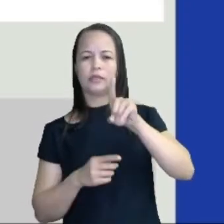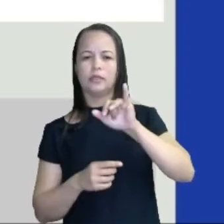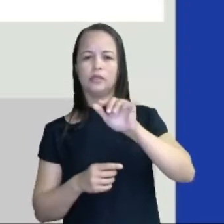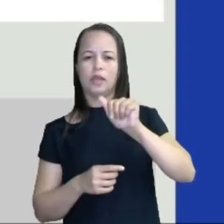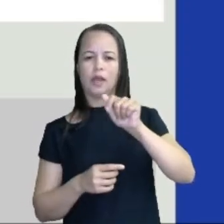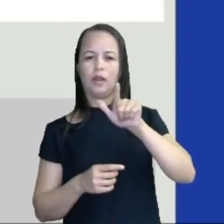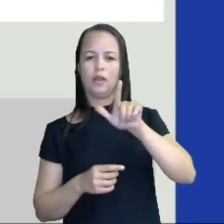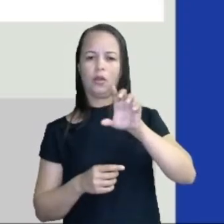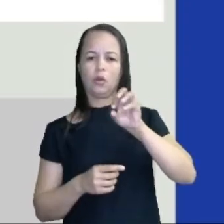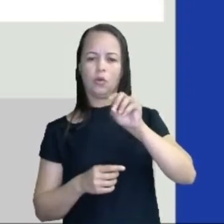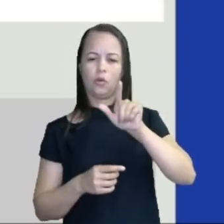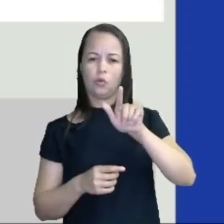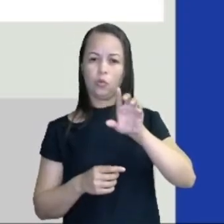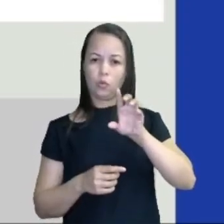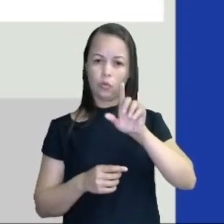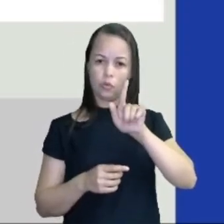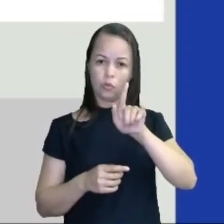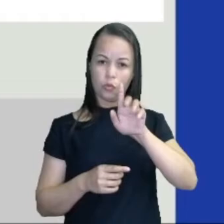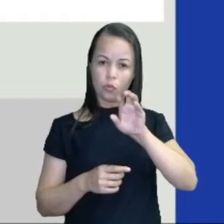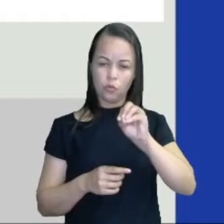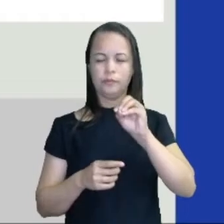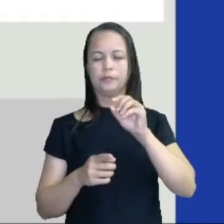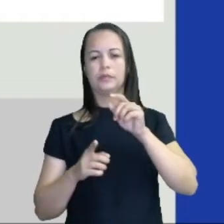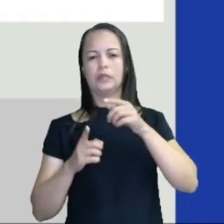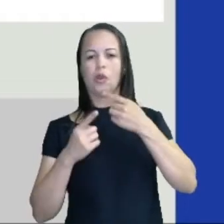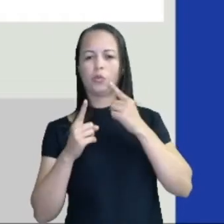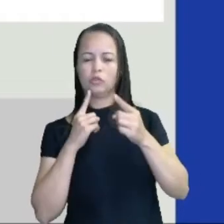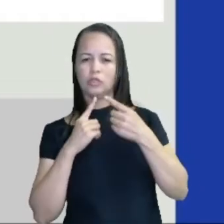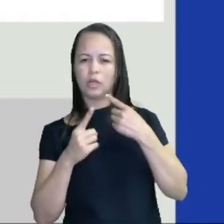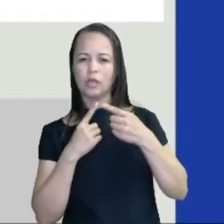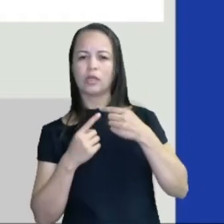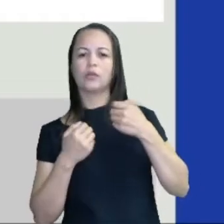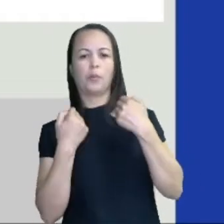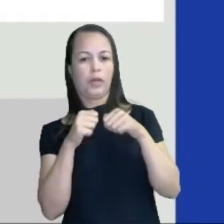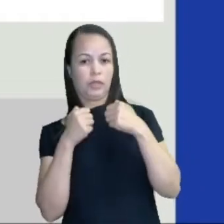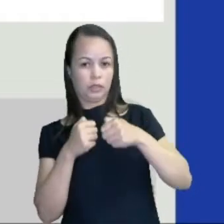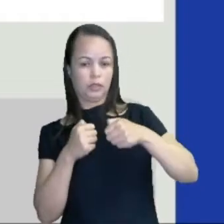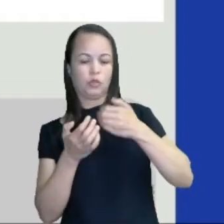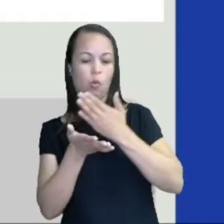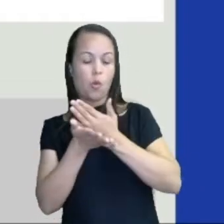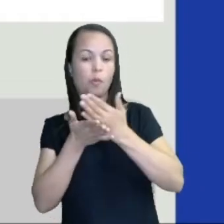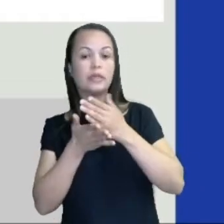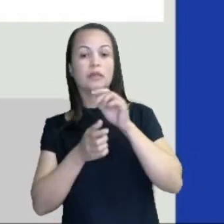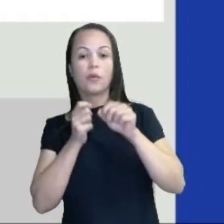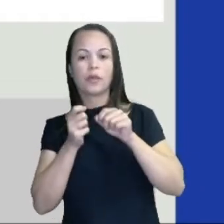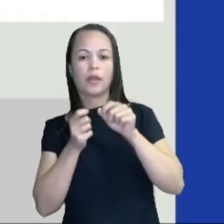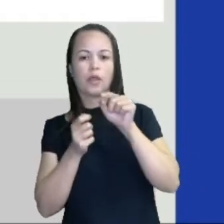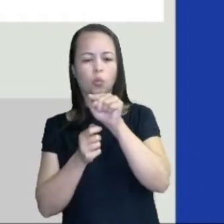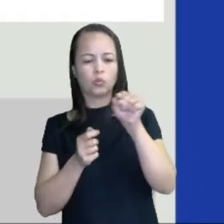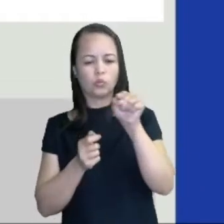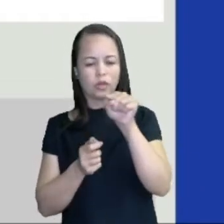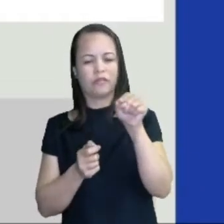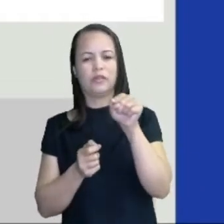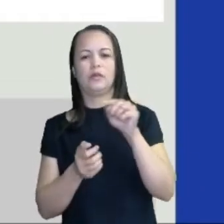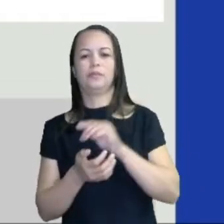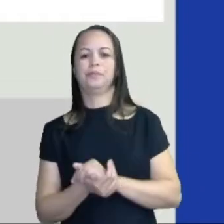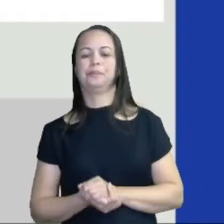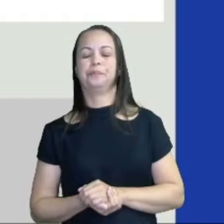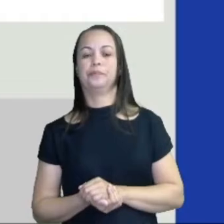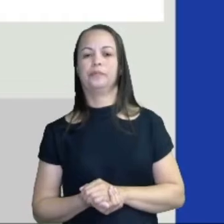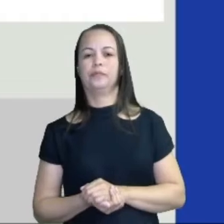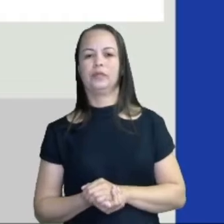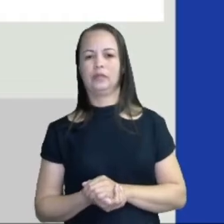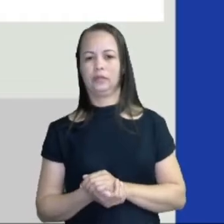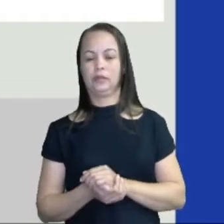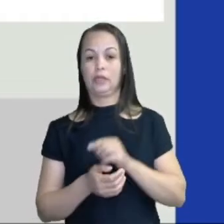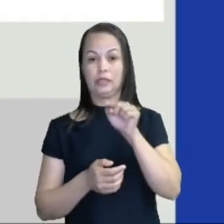que começar e utilizar pelo travessão. Vamos dar um exemplo aqui.